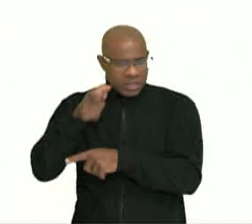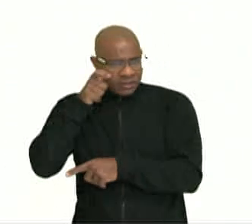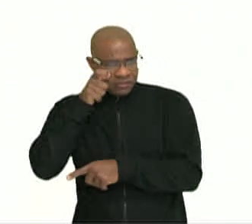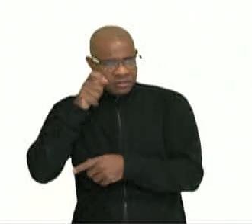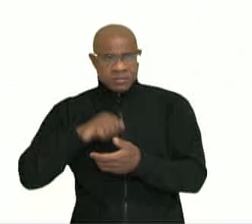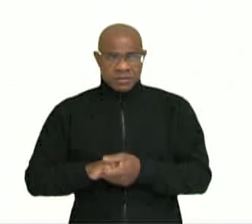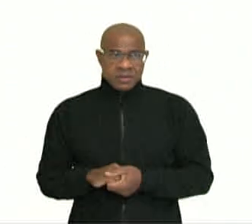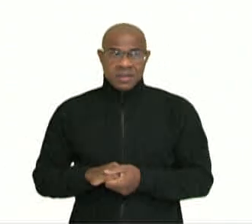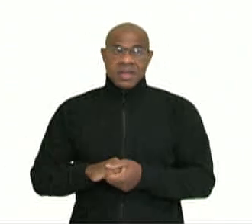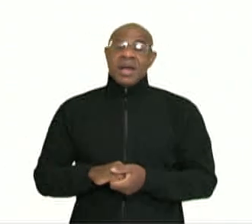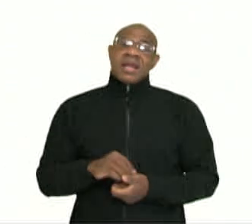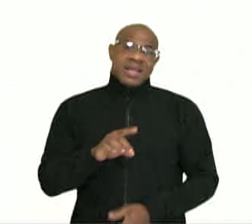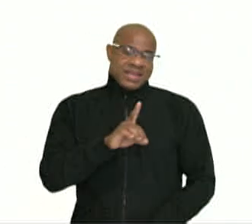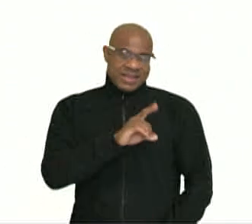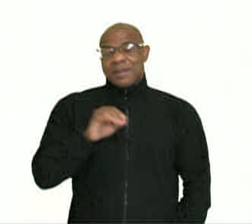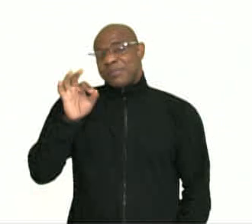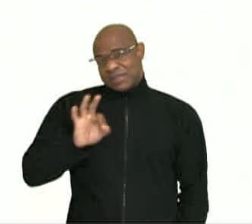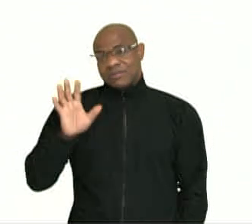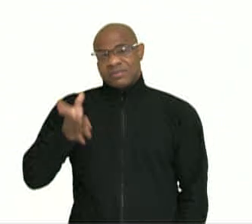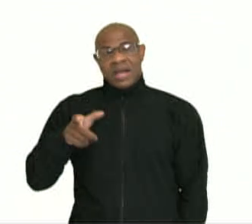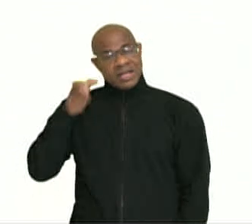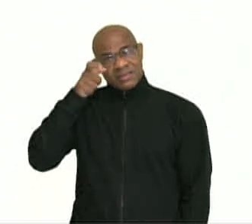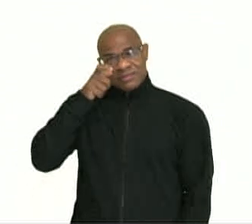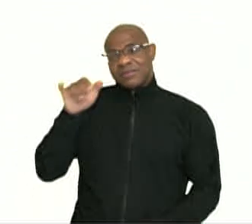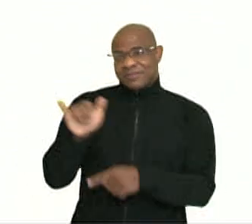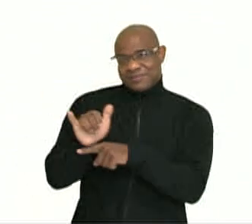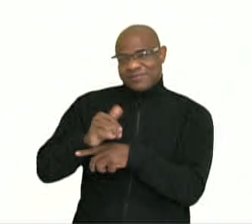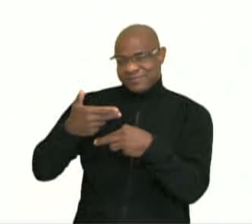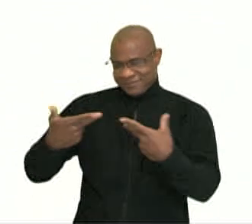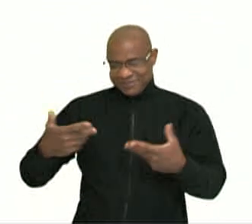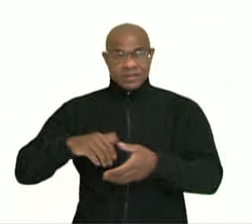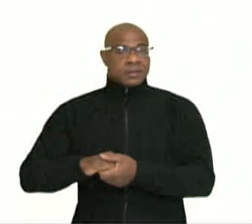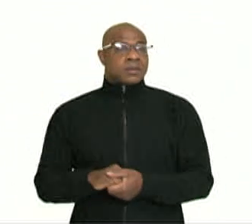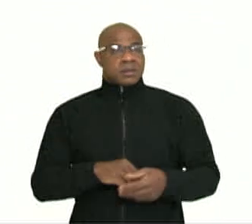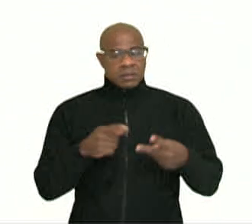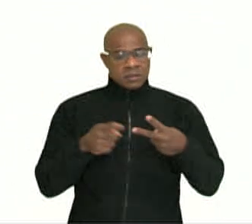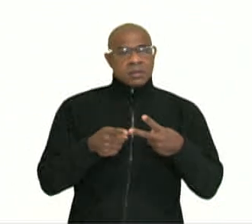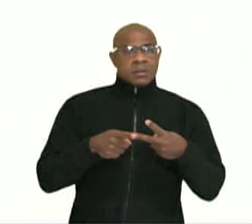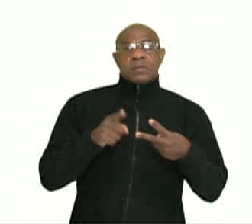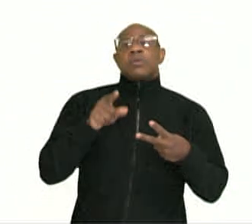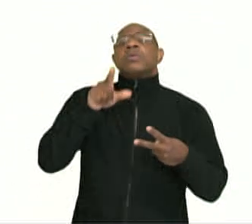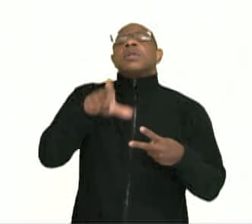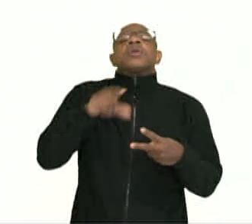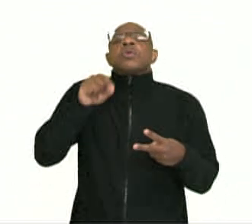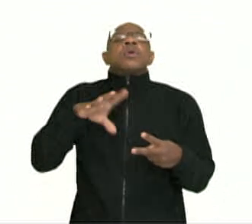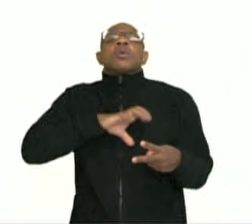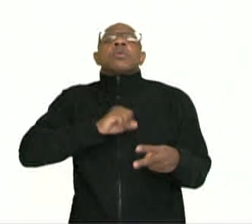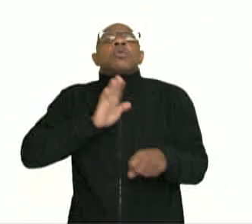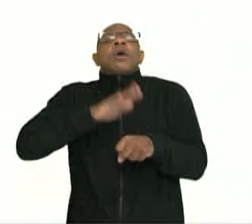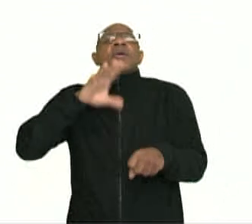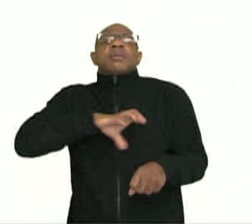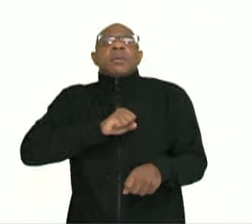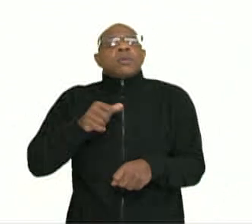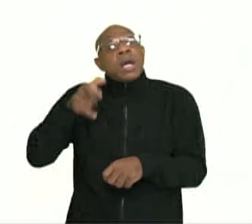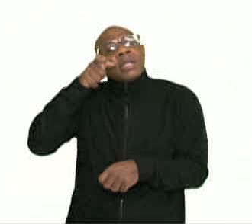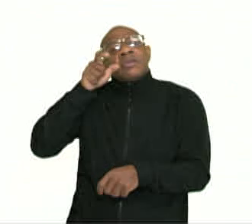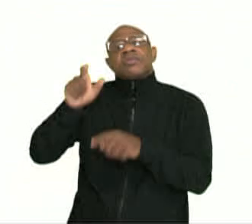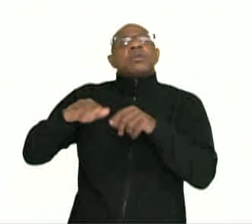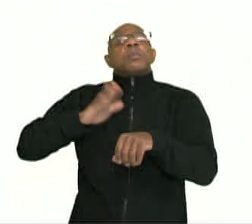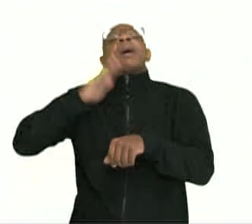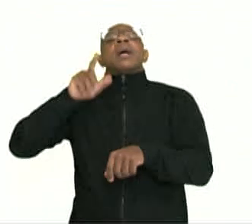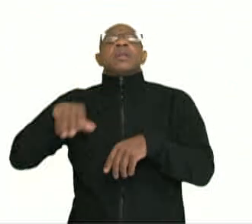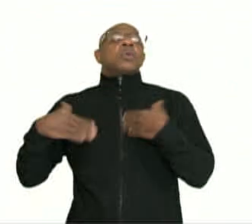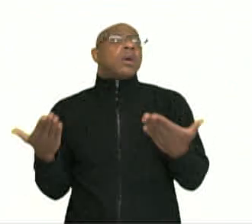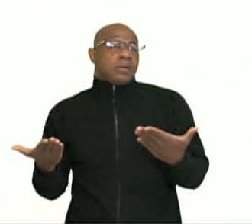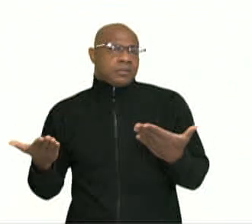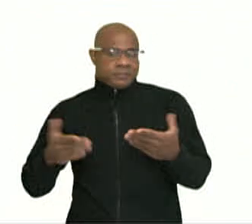100% já deve ter assistido alguma coisinha de vídeo. Qual é o seu favorito? O que você mais assiste? Qual que você mais gosta? Quem é o YouTuber que